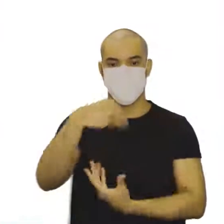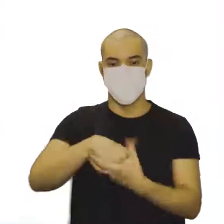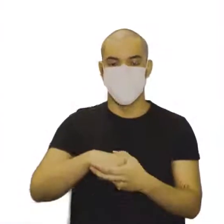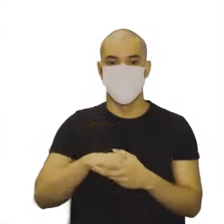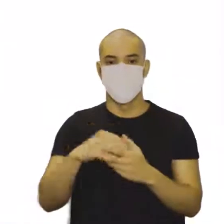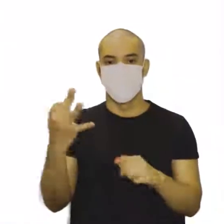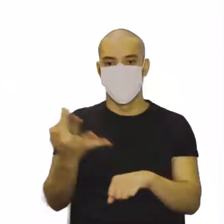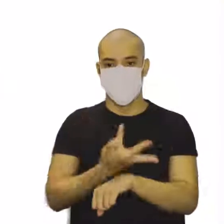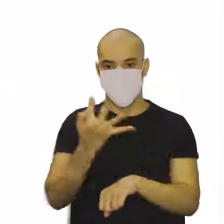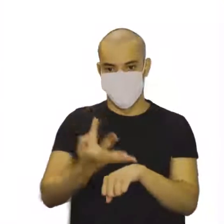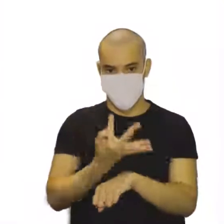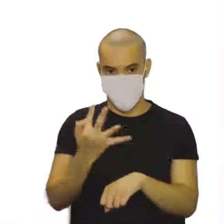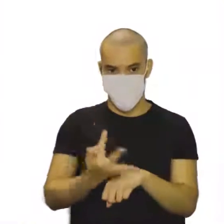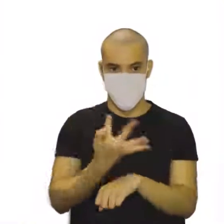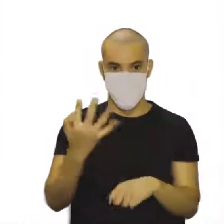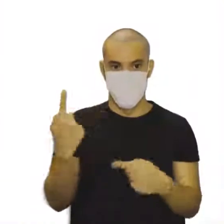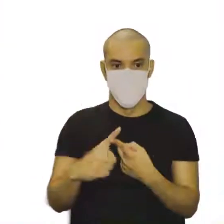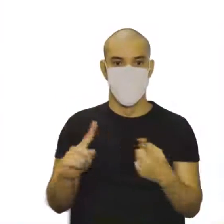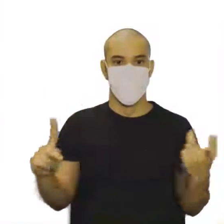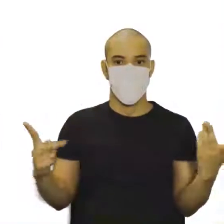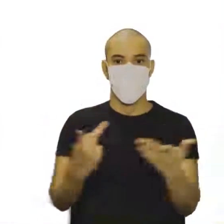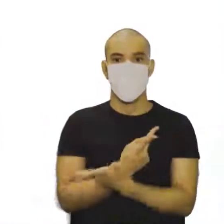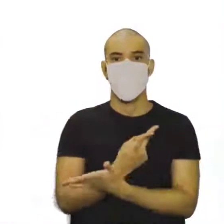resistiva do circuito, provocando